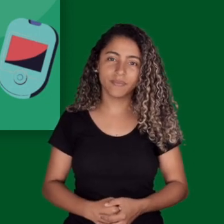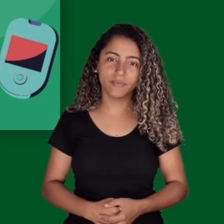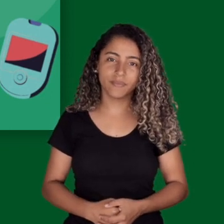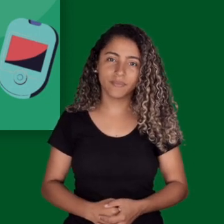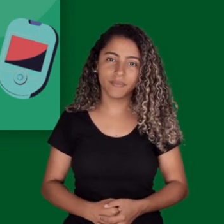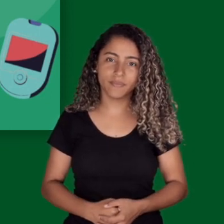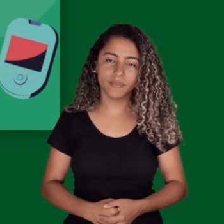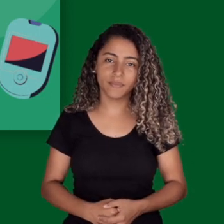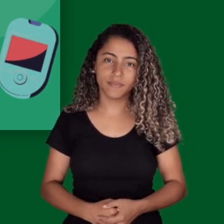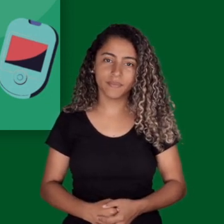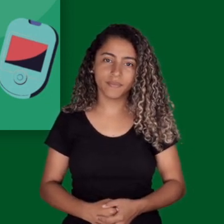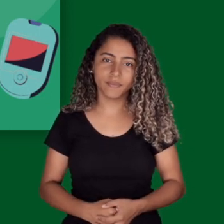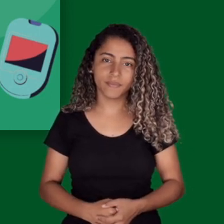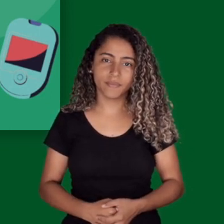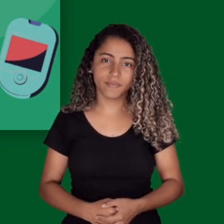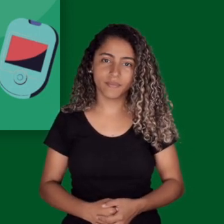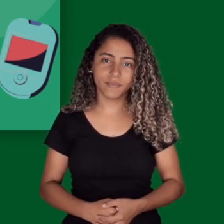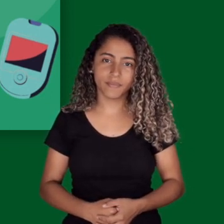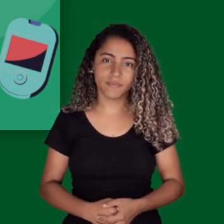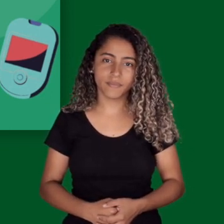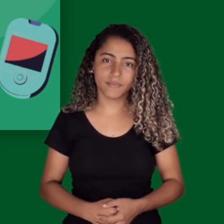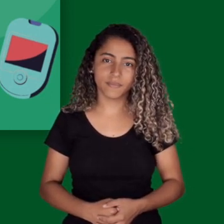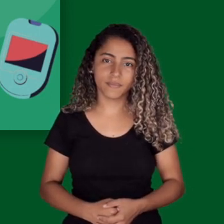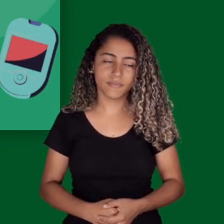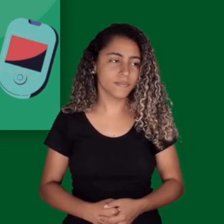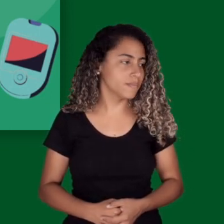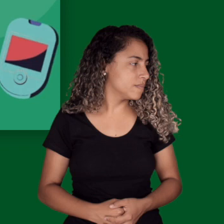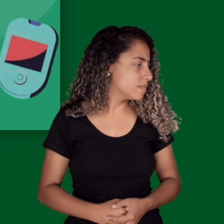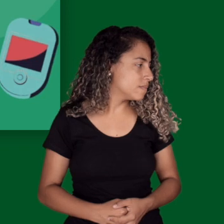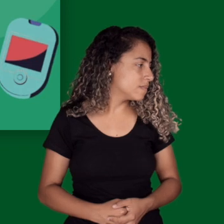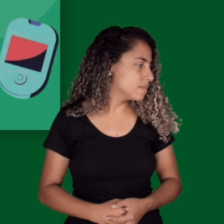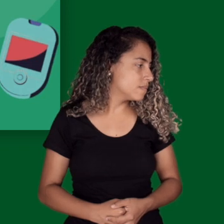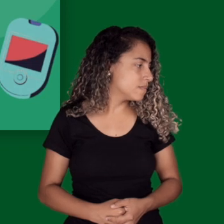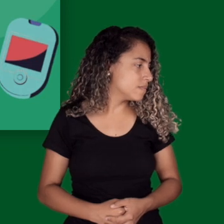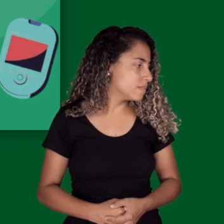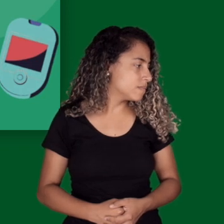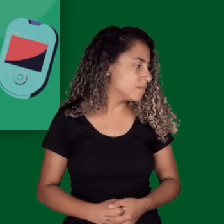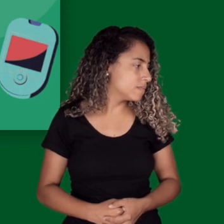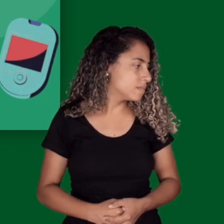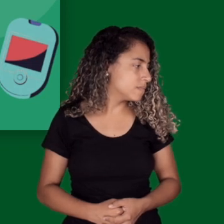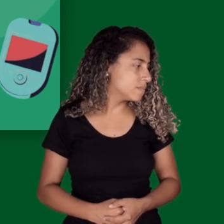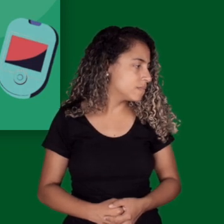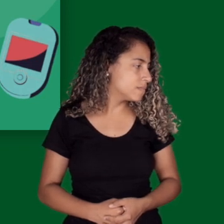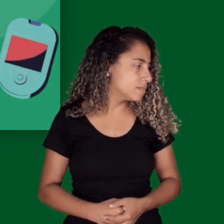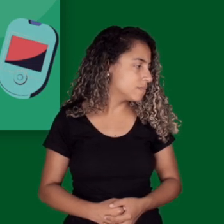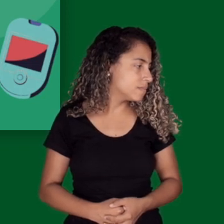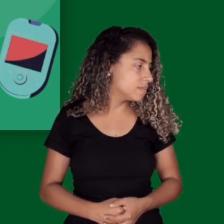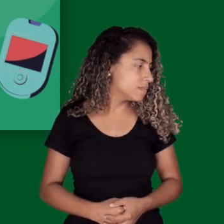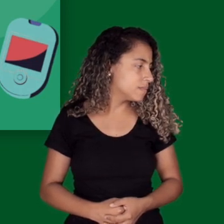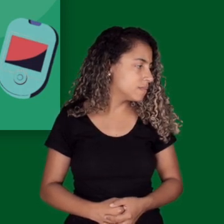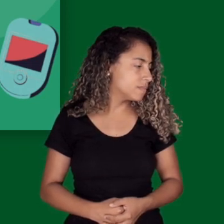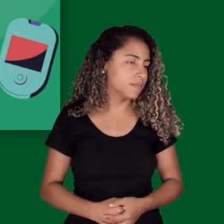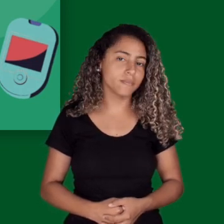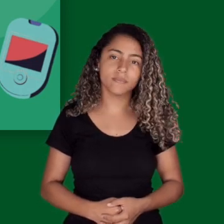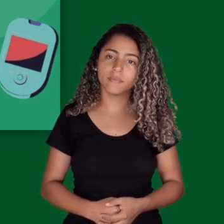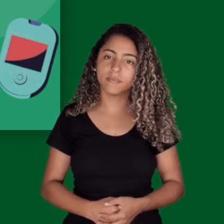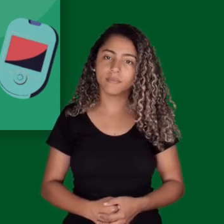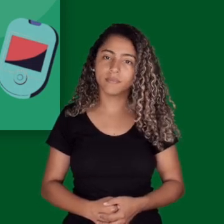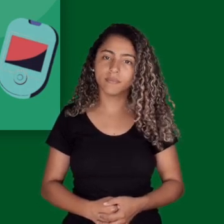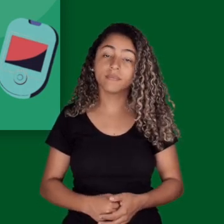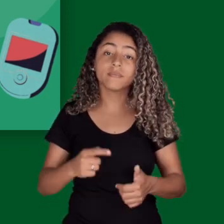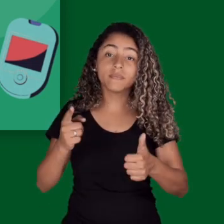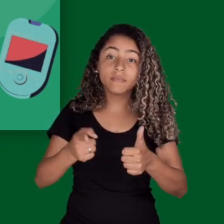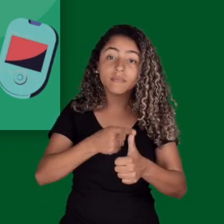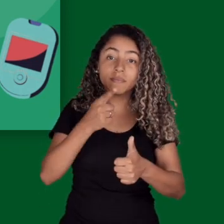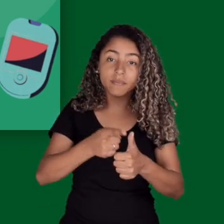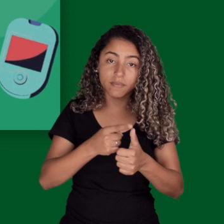retirando a tira de glicemia, vou colocar ela no monitor, né, no glicosímetro. Vou limpar